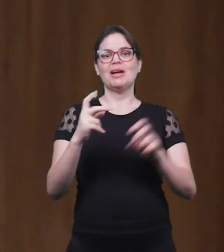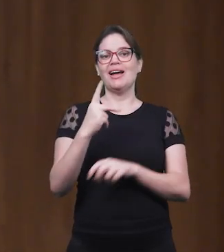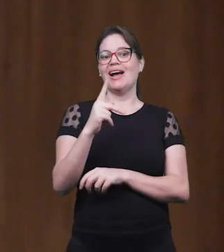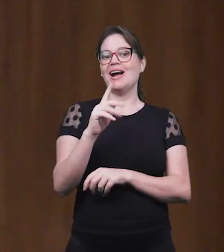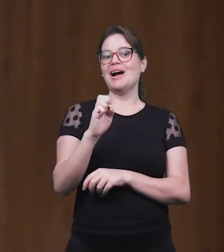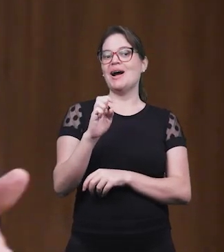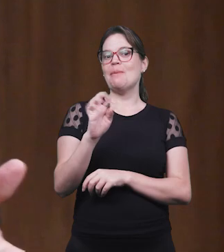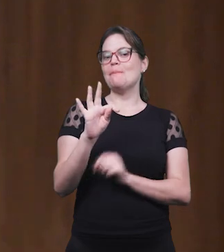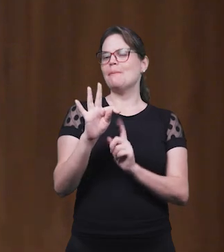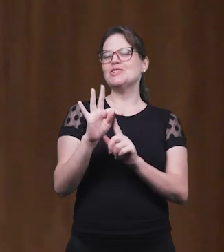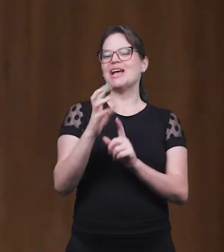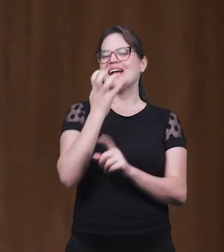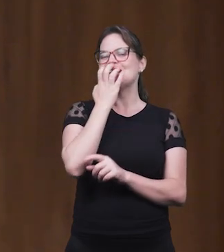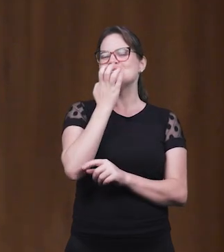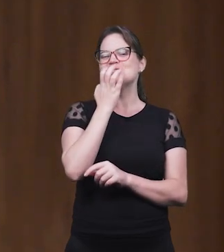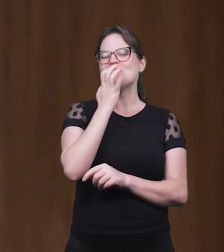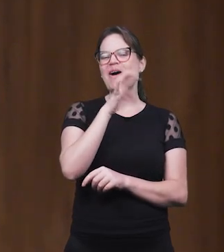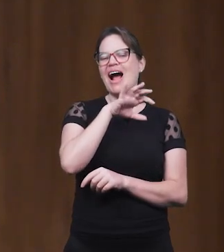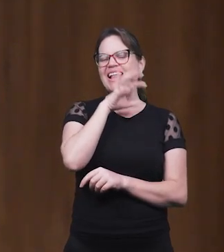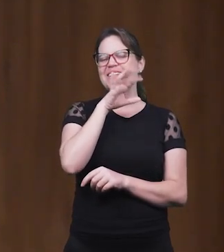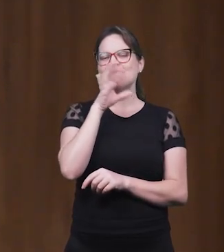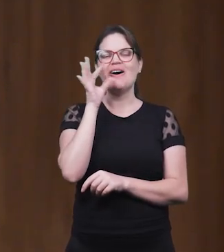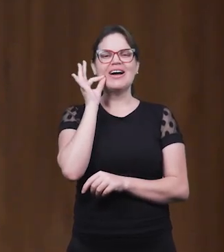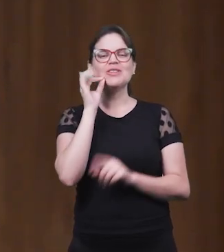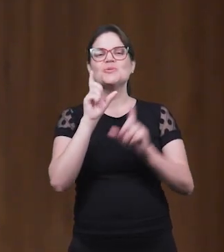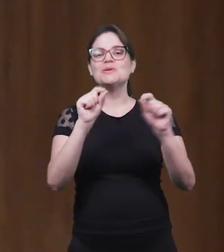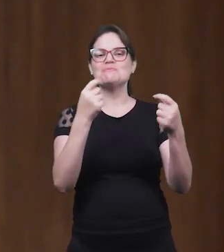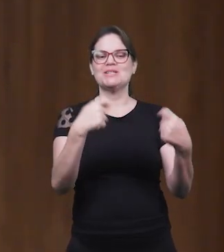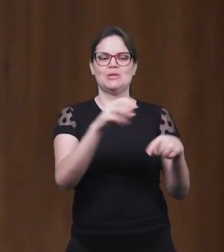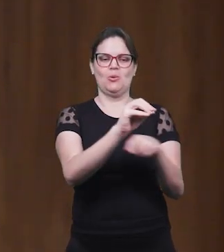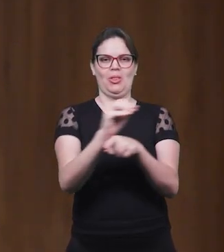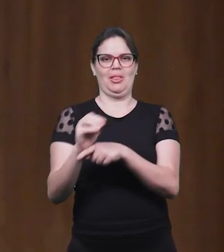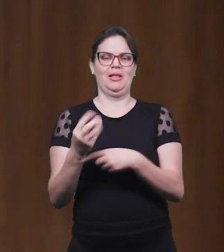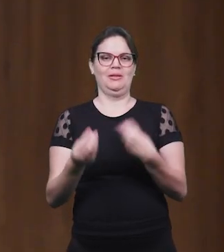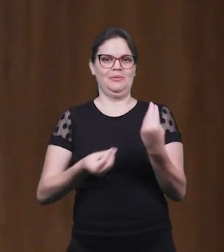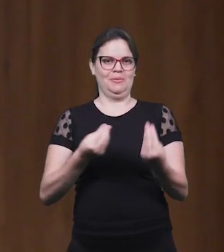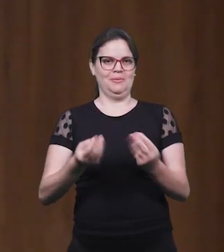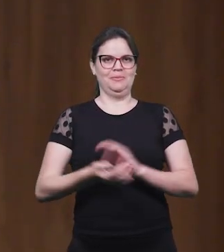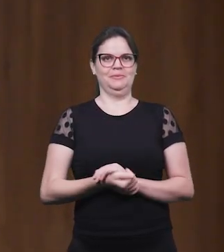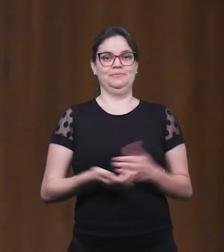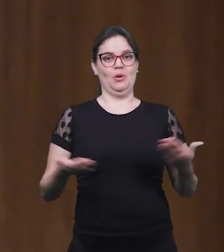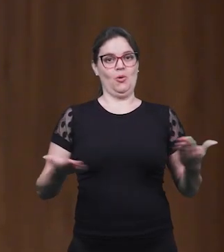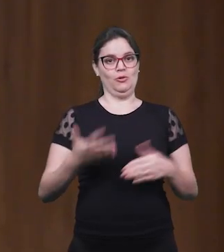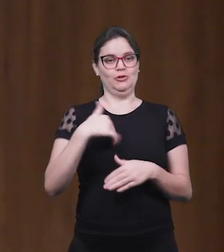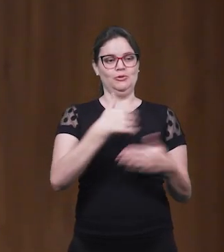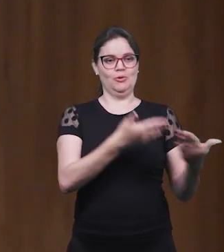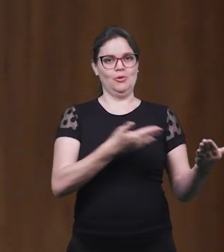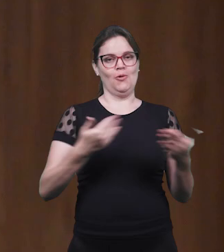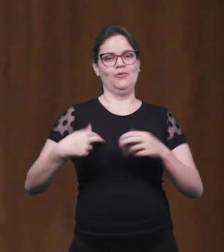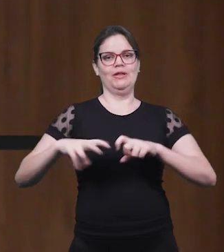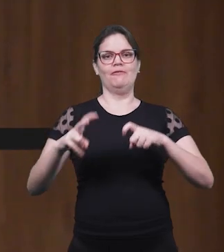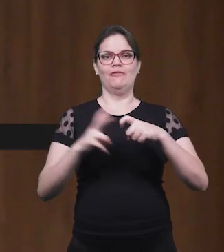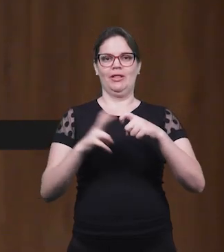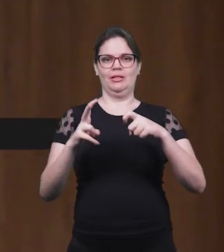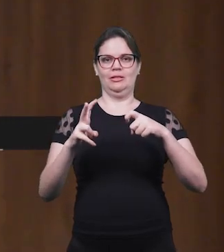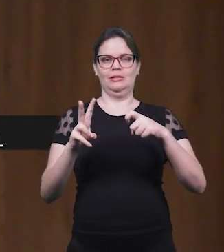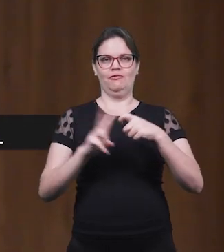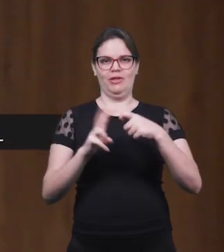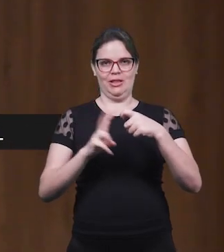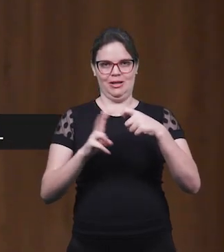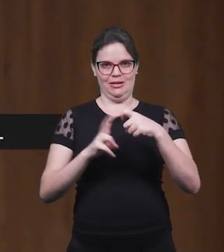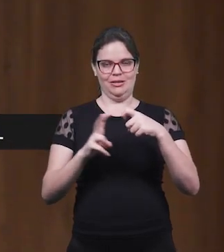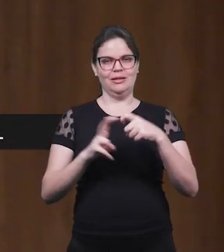pet. Quais os cuidados que nós precisamos ter? Então está comigo hoje o veterinário Davi